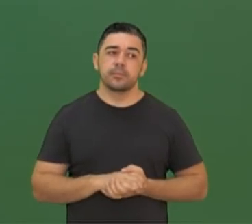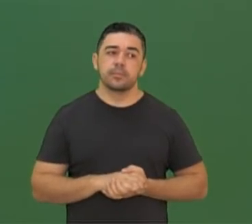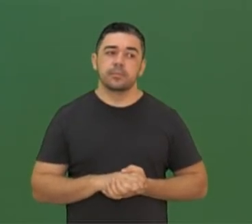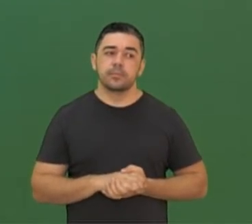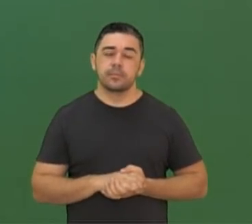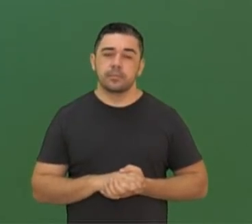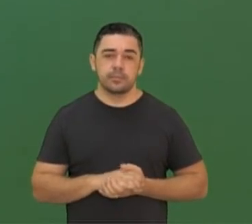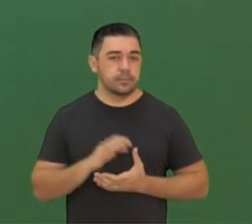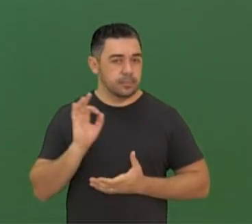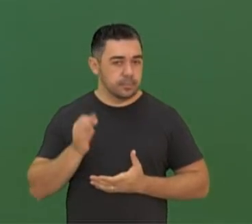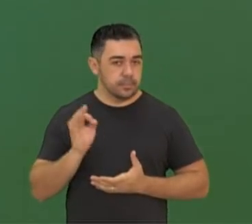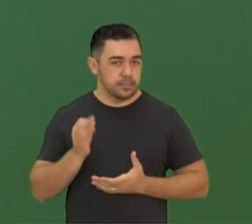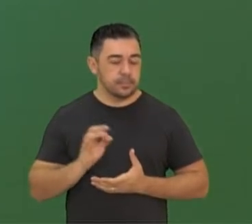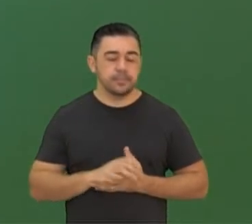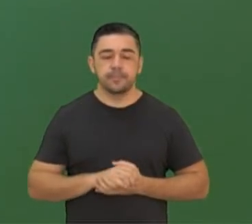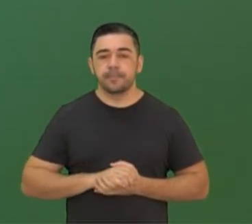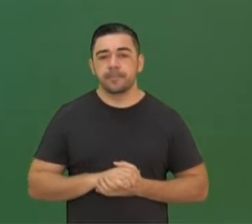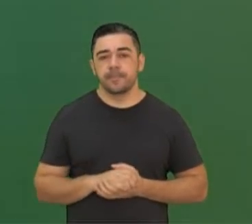Está aqui.